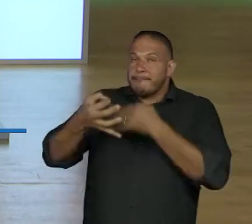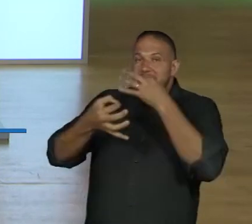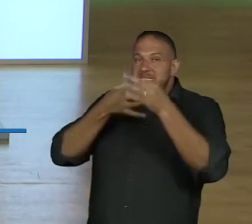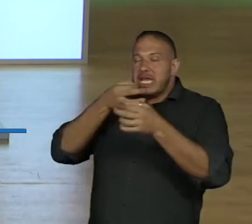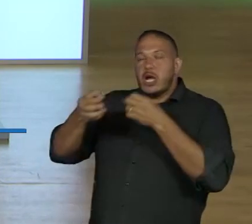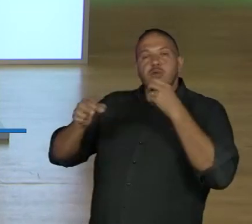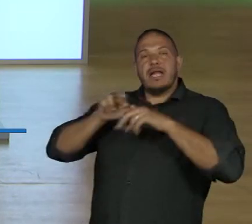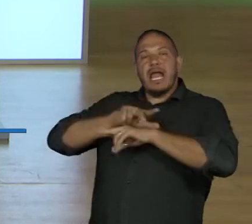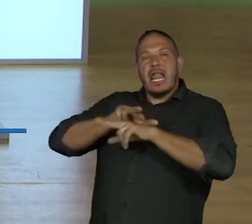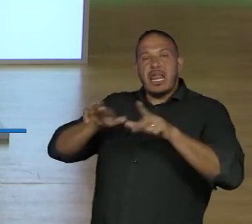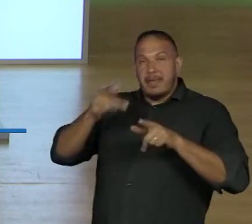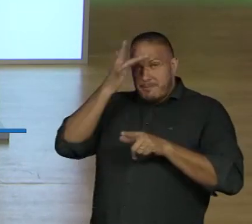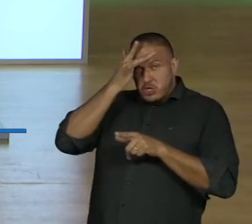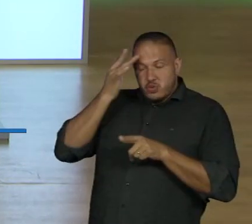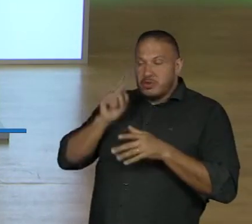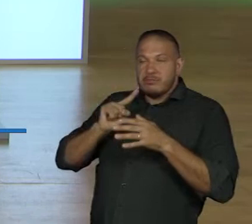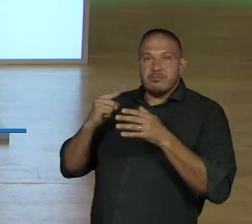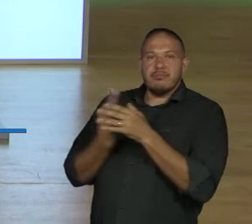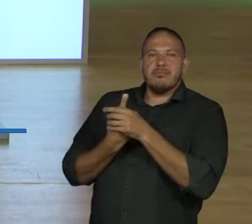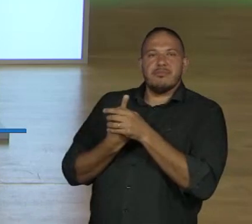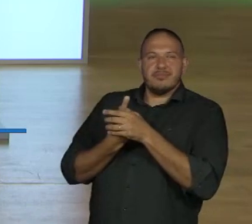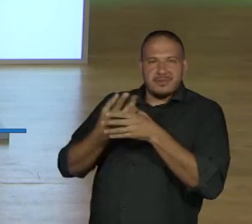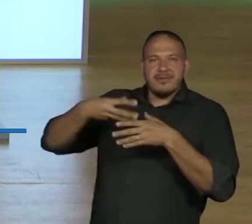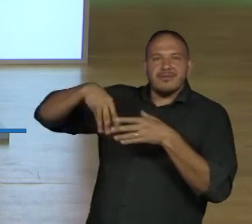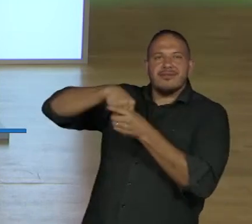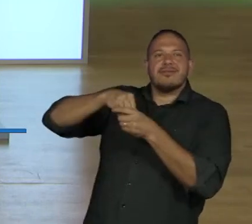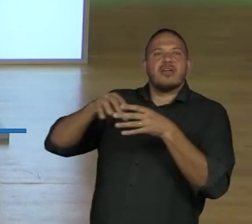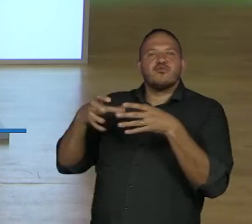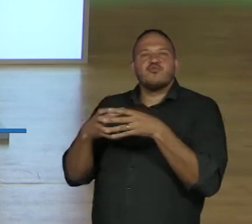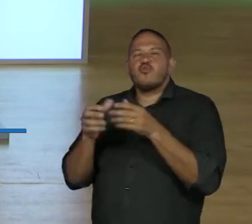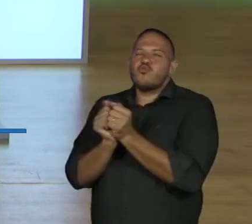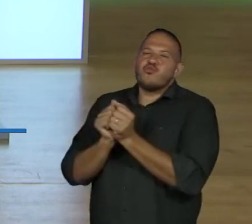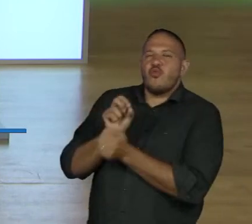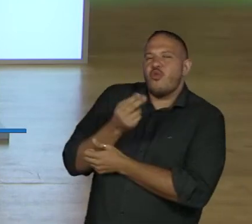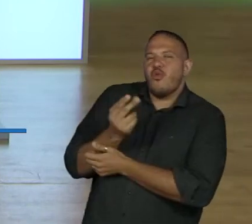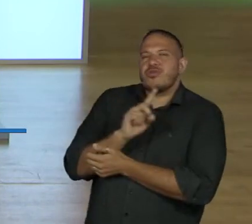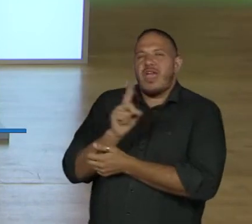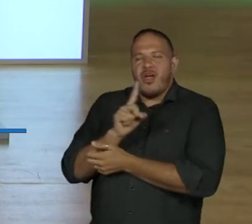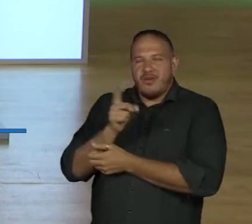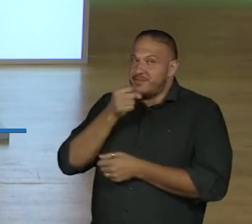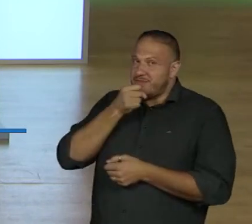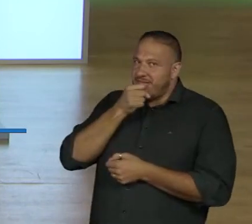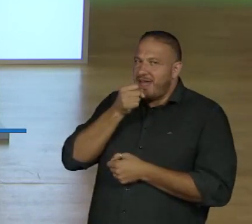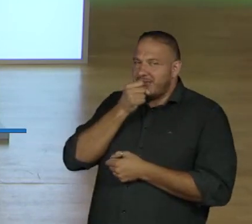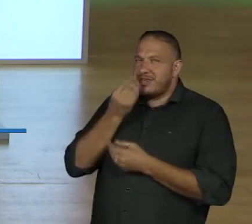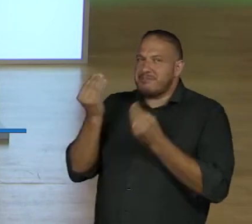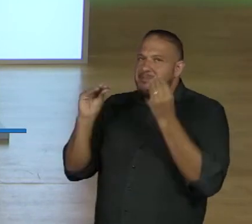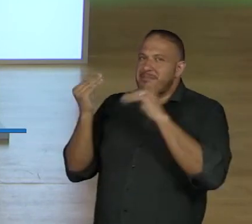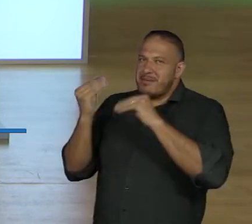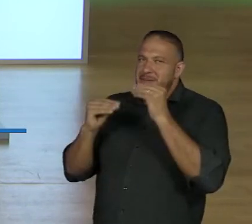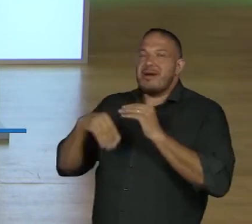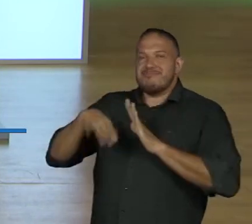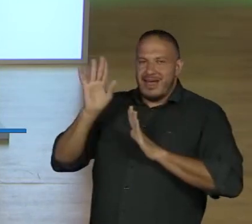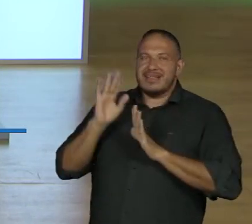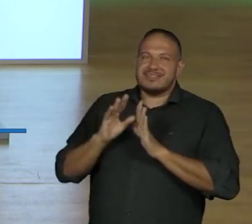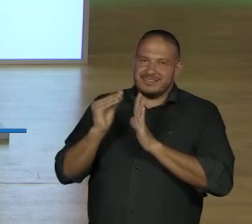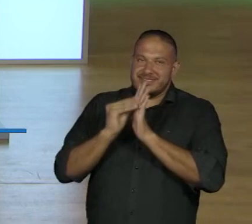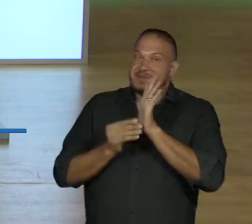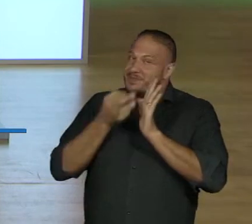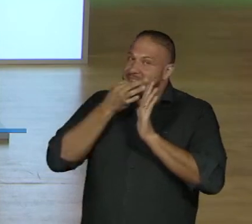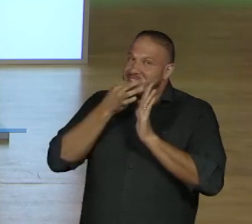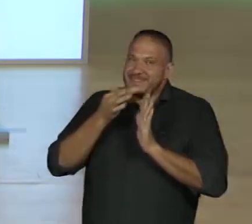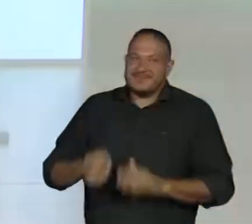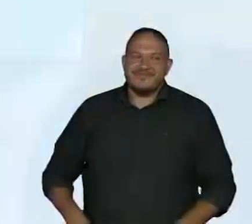que estão envolvidas ou não com o fato ocorrido. Isso mesmo, pessoal. Legal. Então, vamos continuar